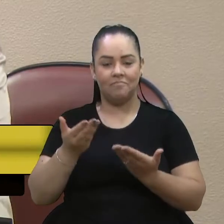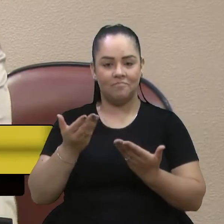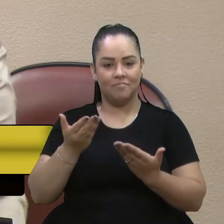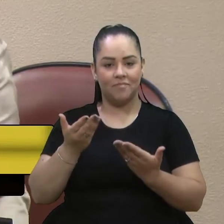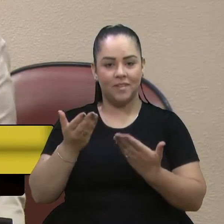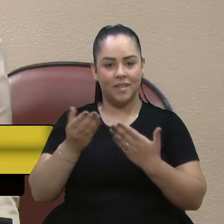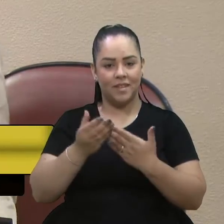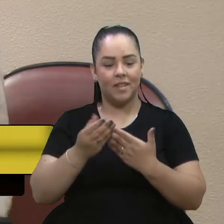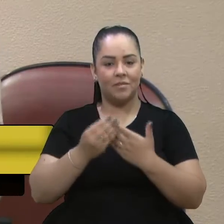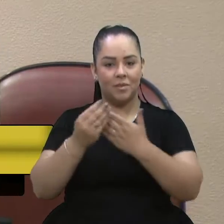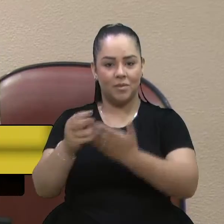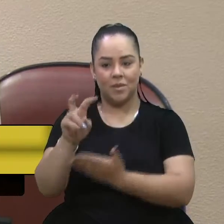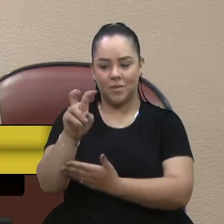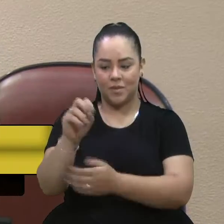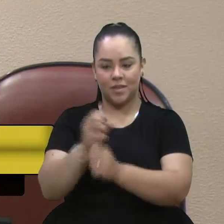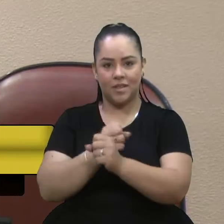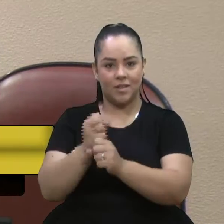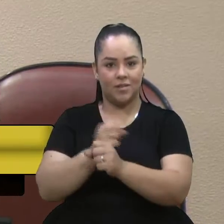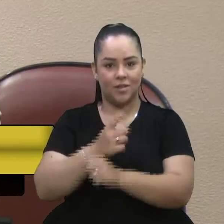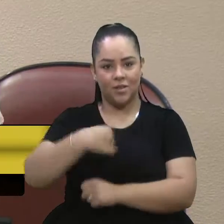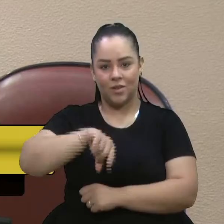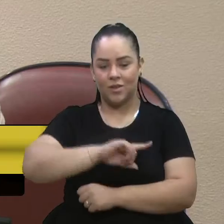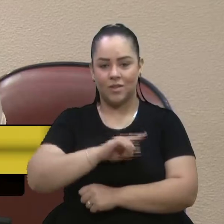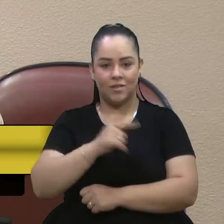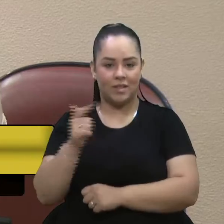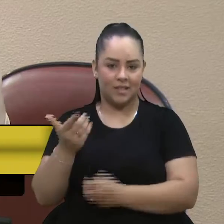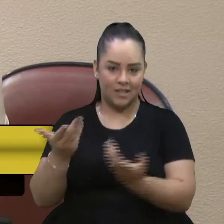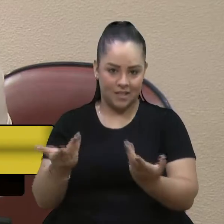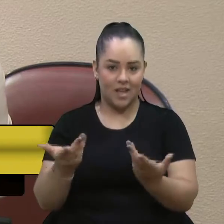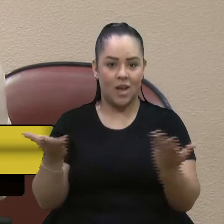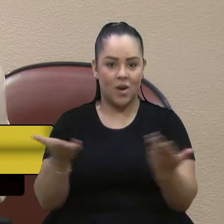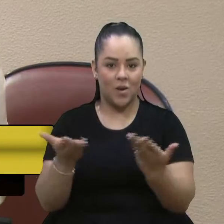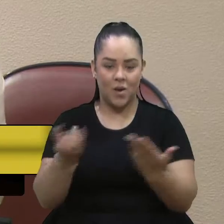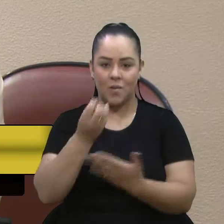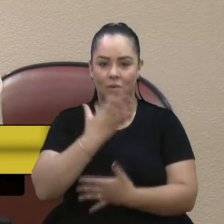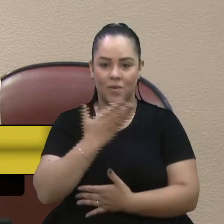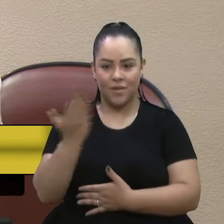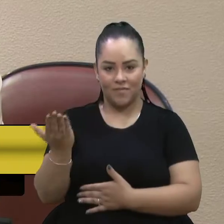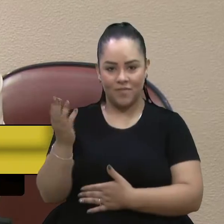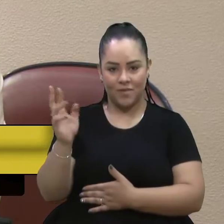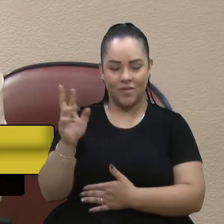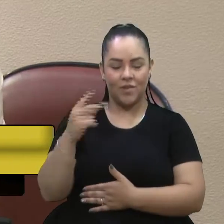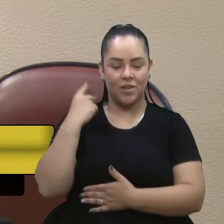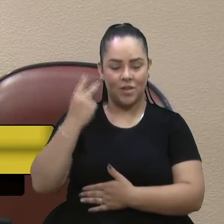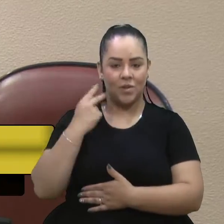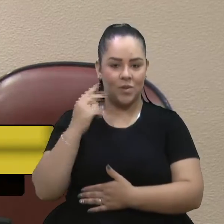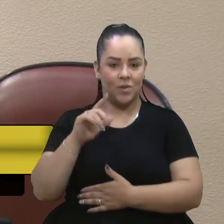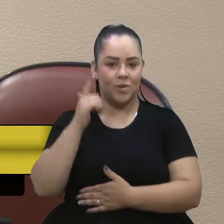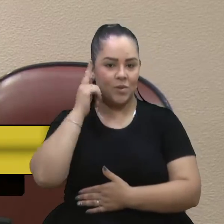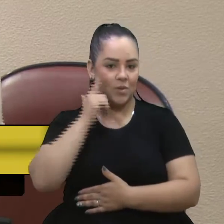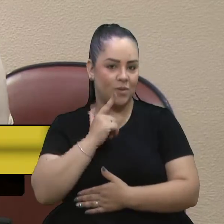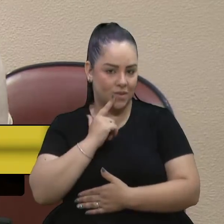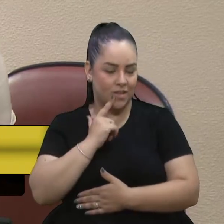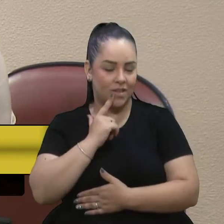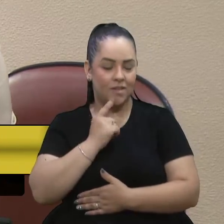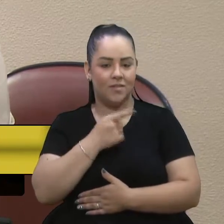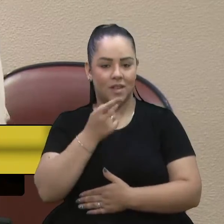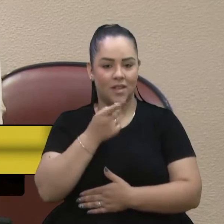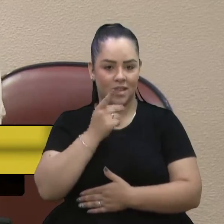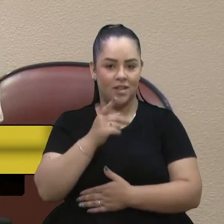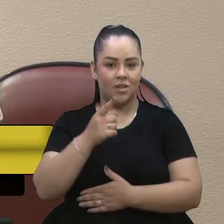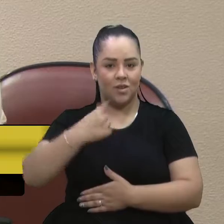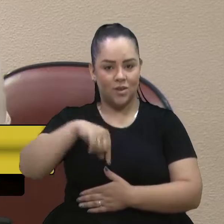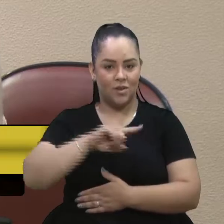congratulações pelos 50 anos, quando ainda não tínhamos essa possibilidade. Então, que bom que o vereador Lucas coloca essa possibilidade de termos, né,